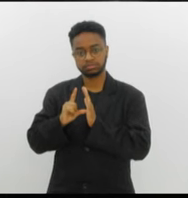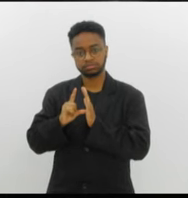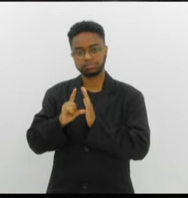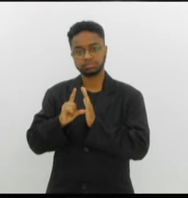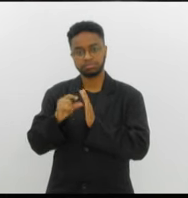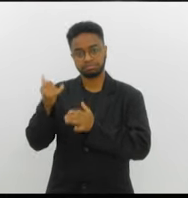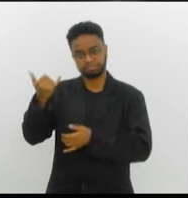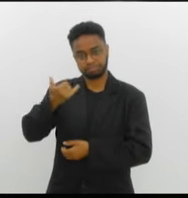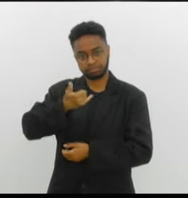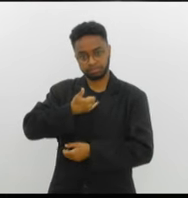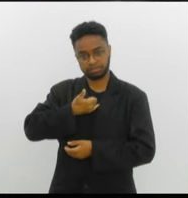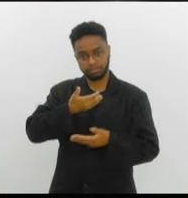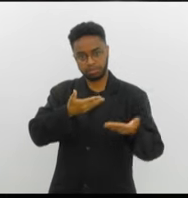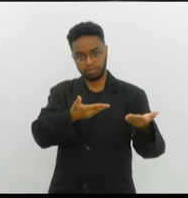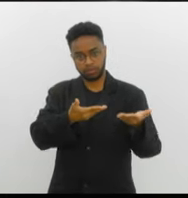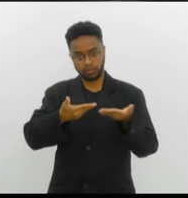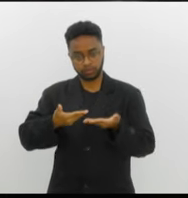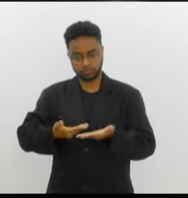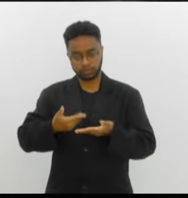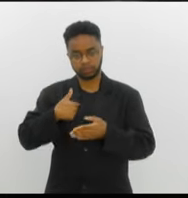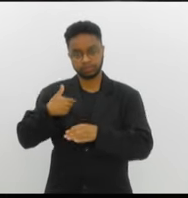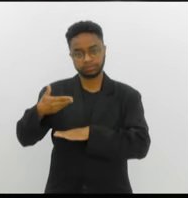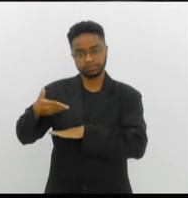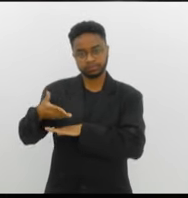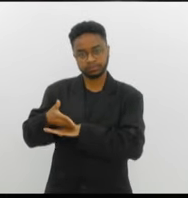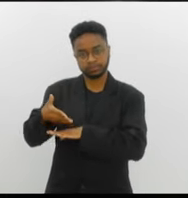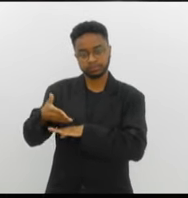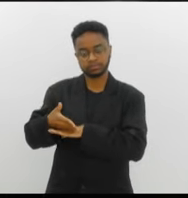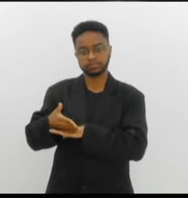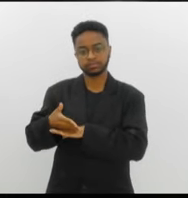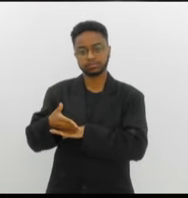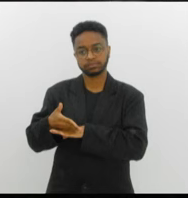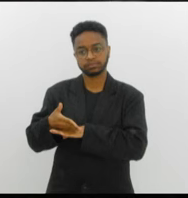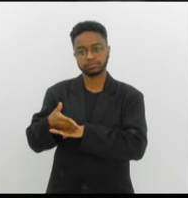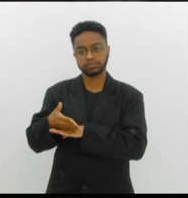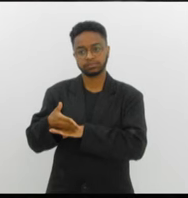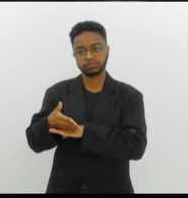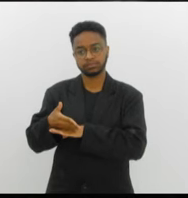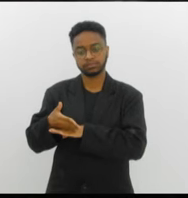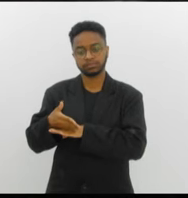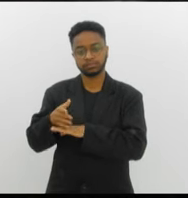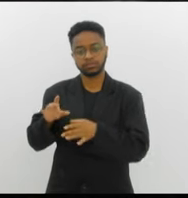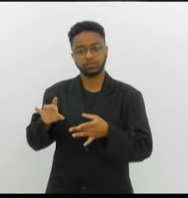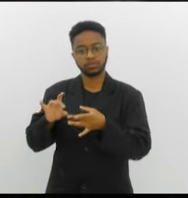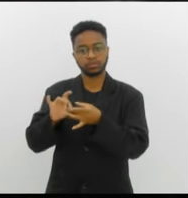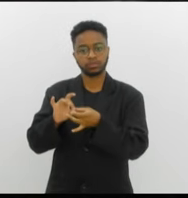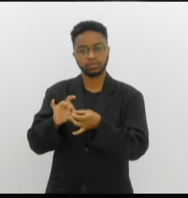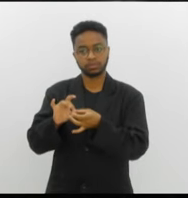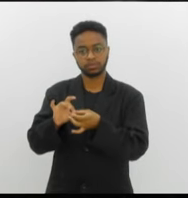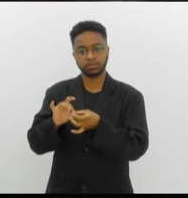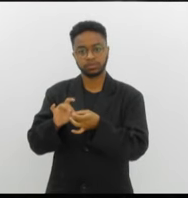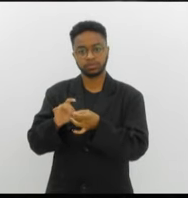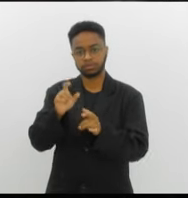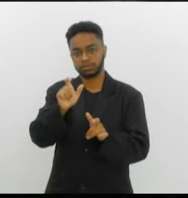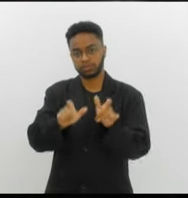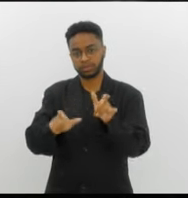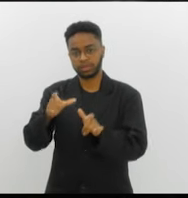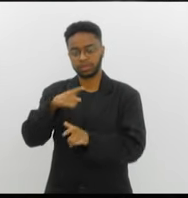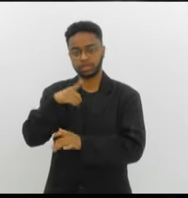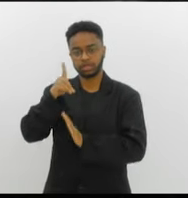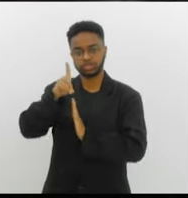convidado para participar como um daqueles que teria direito à